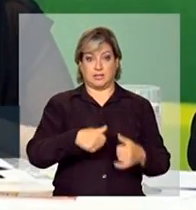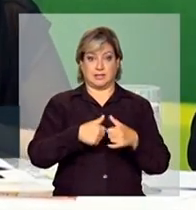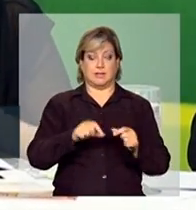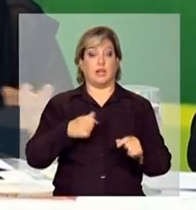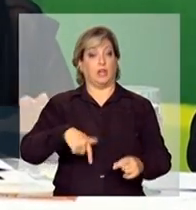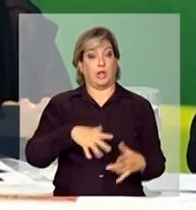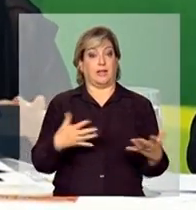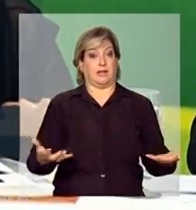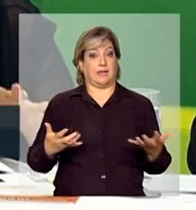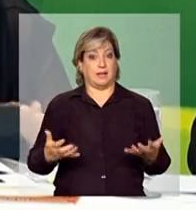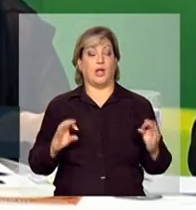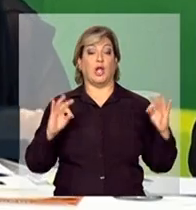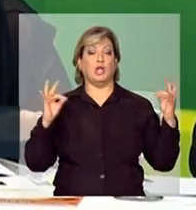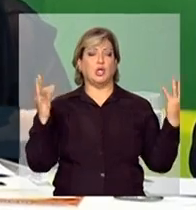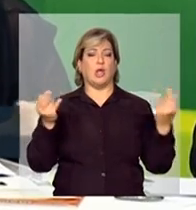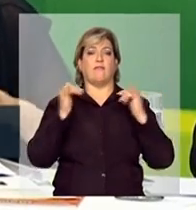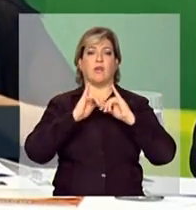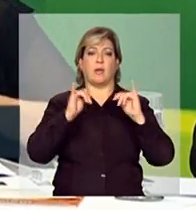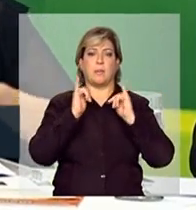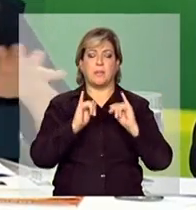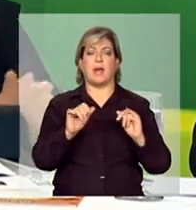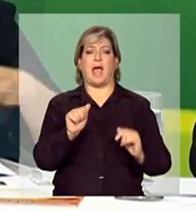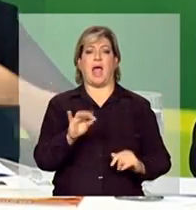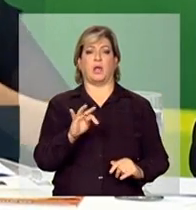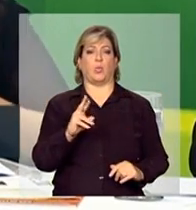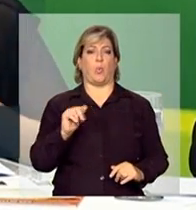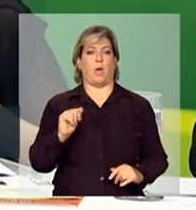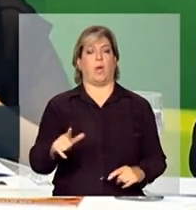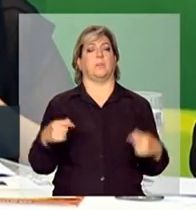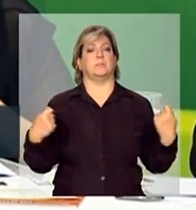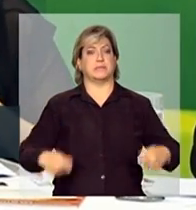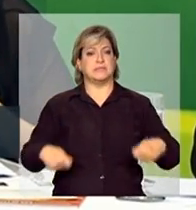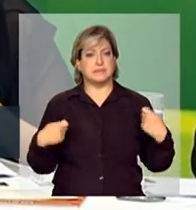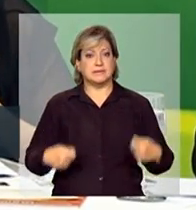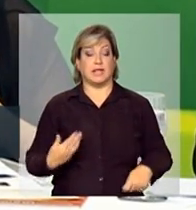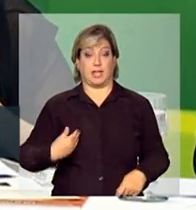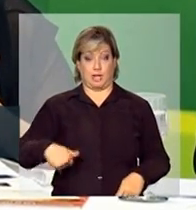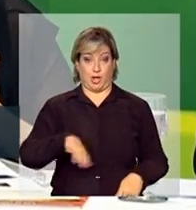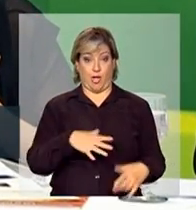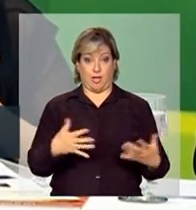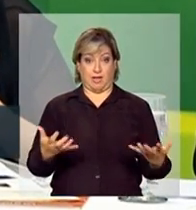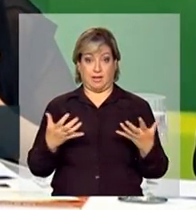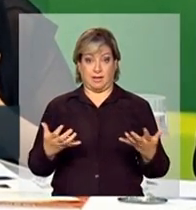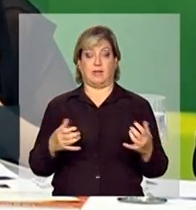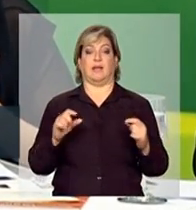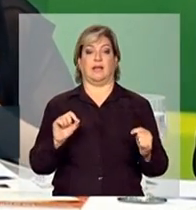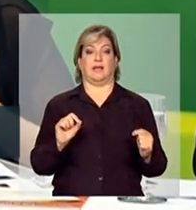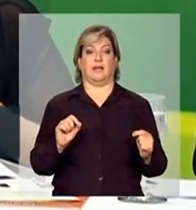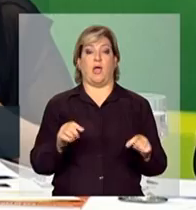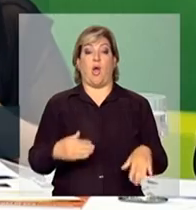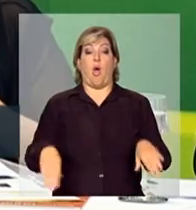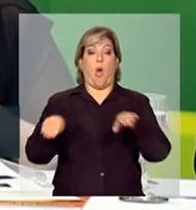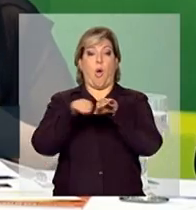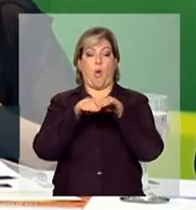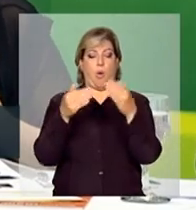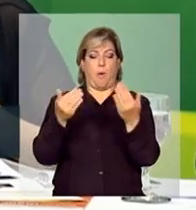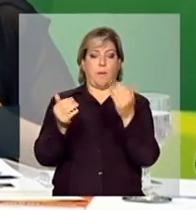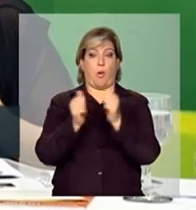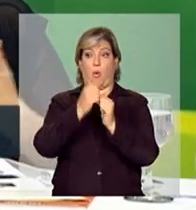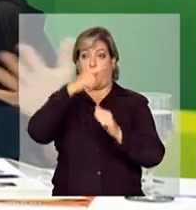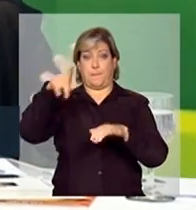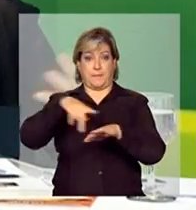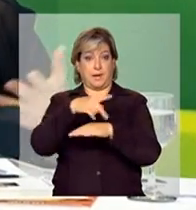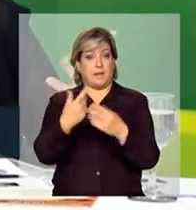queremos que todos os dados sejam atualizados queremos que todos os Queremos ser comparados com os outros países na mesma base de